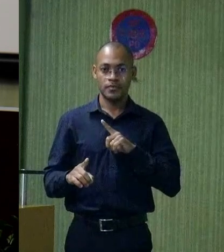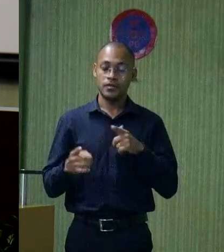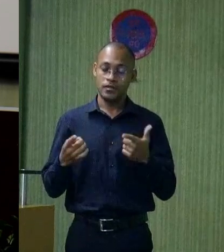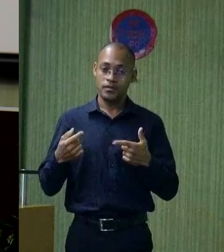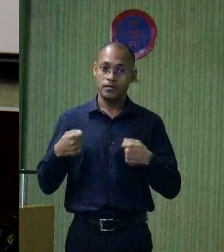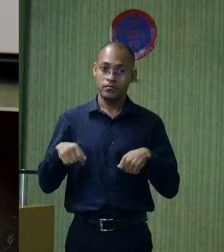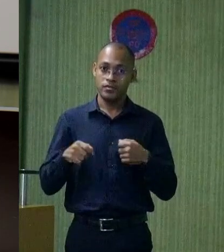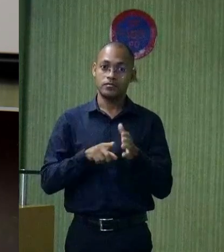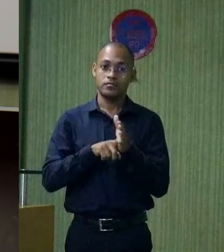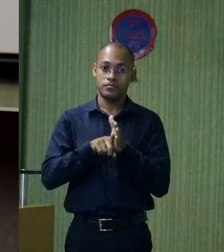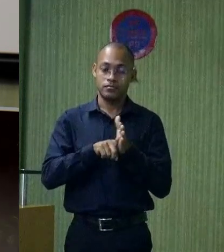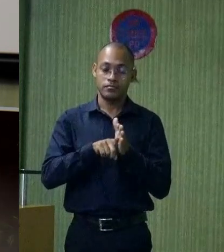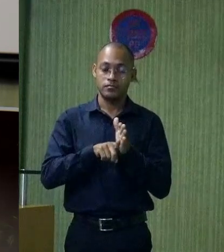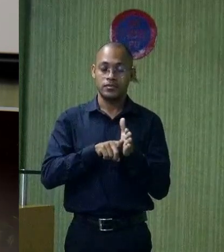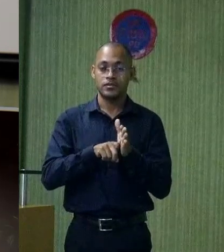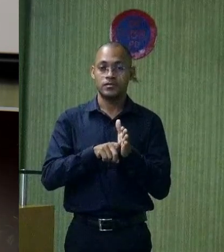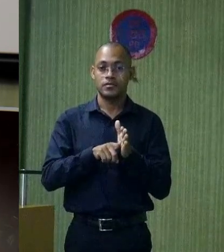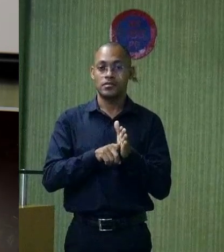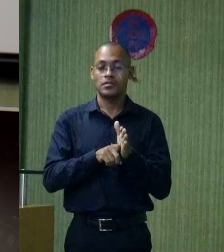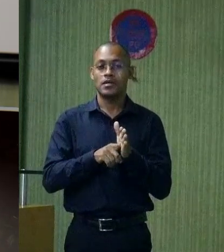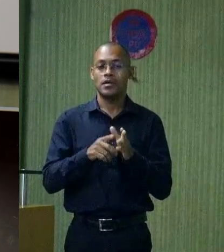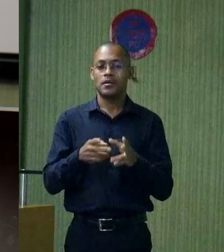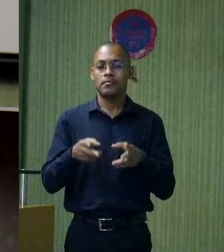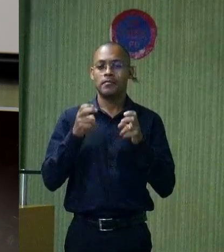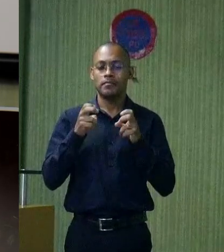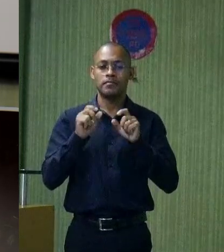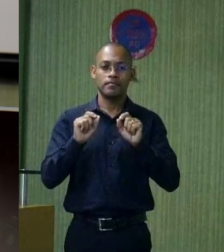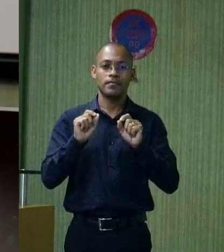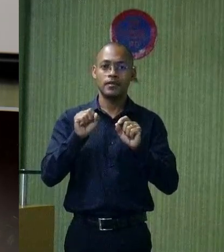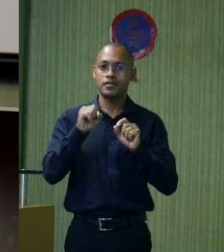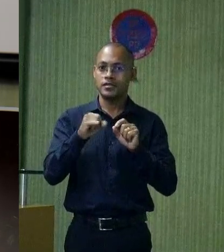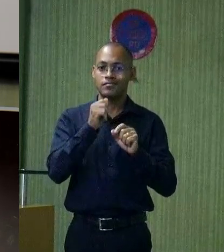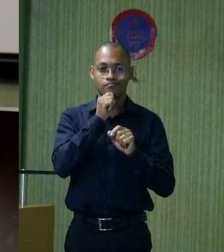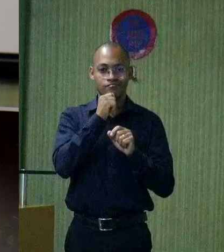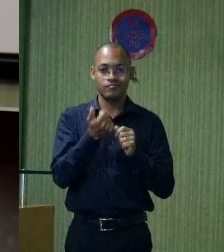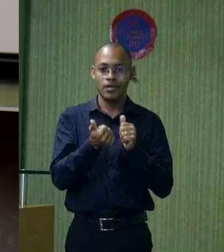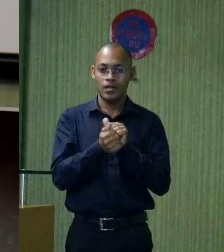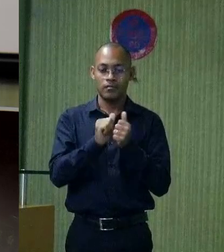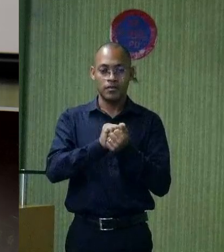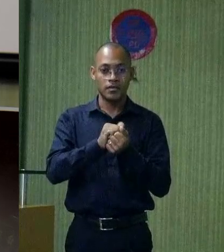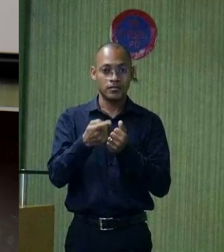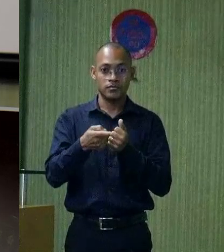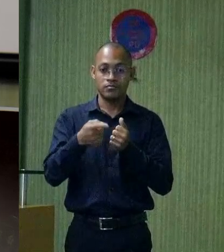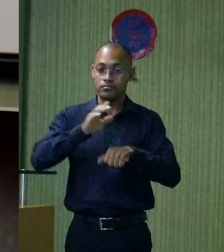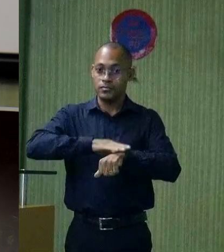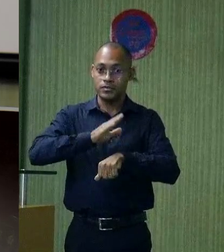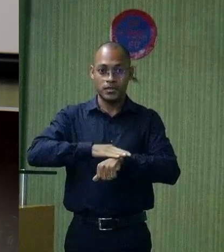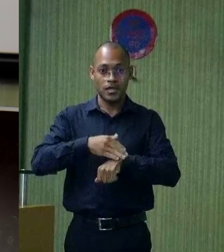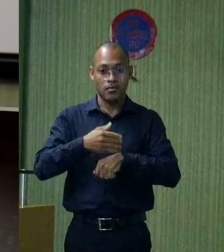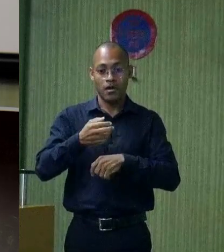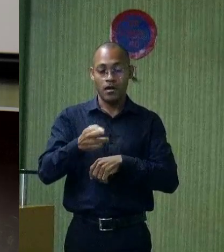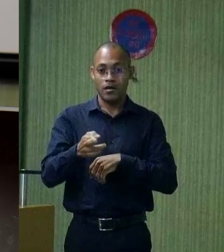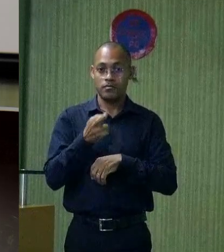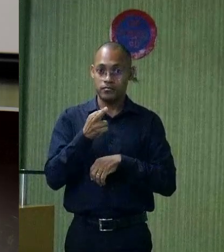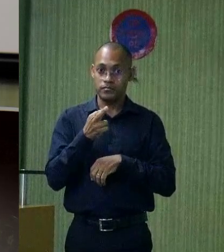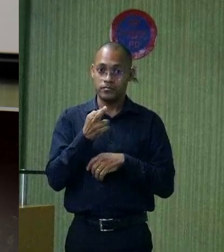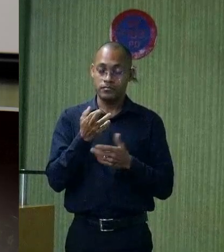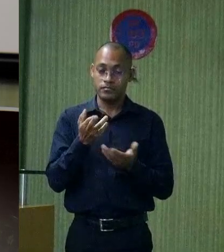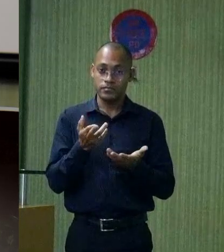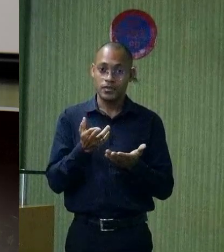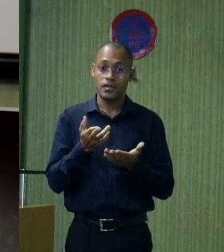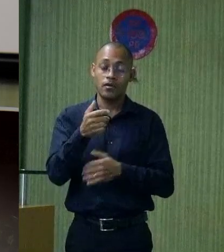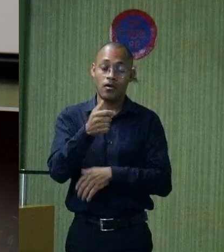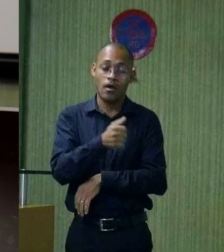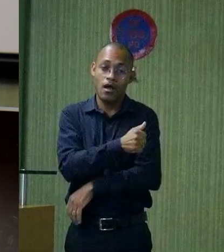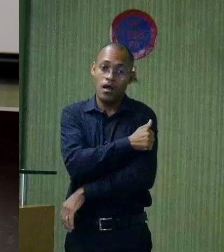foi recente essa informação de que não havendo adaptação necessária o tempo necessário para resposta esses alunos são